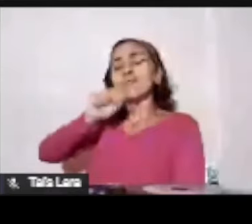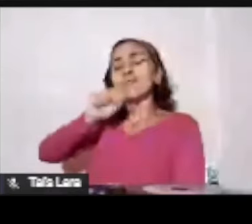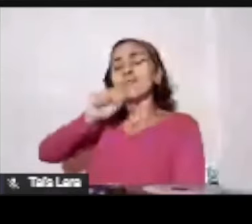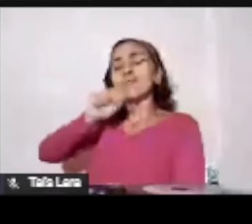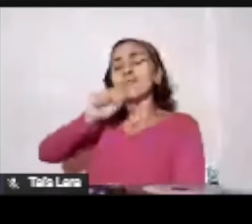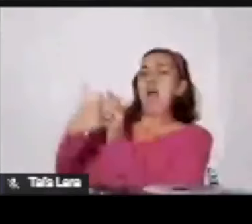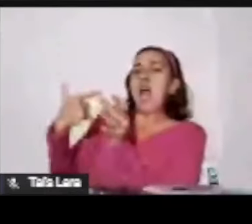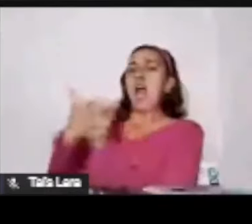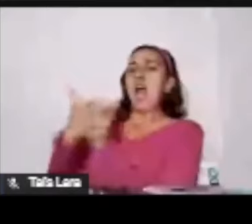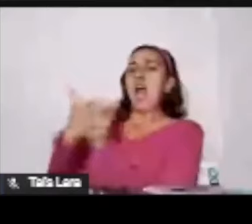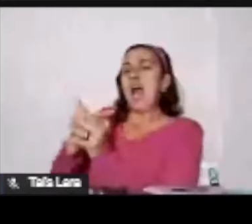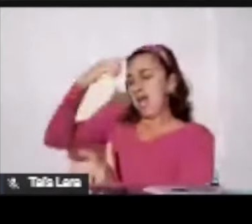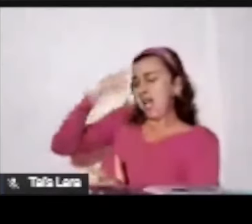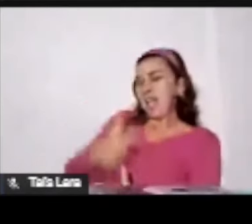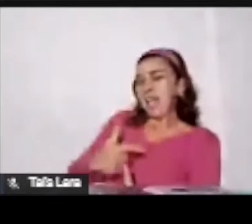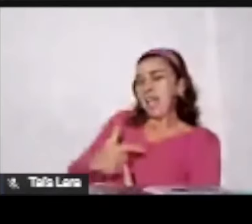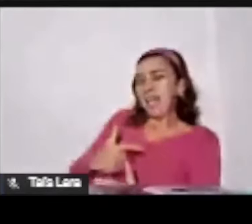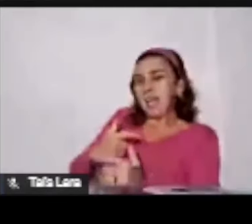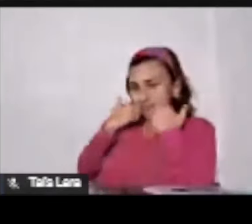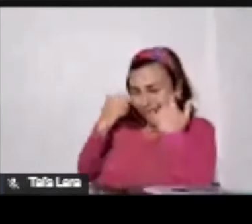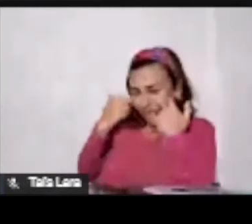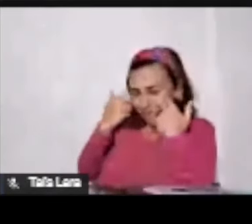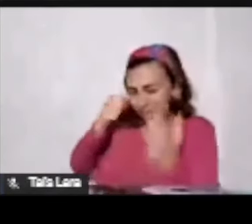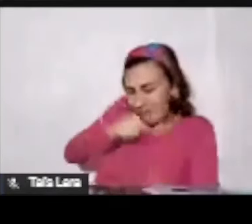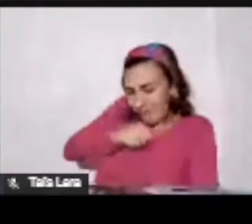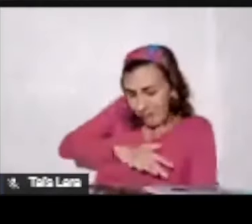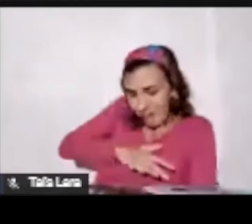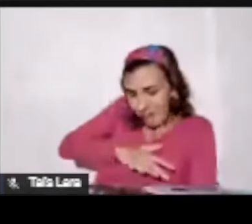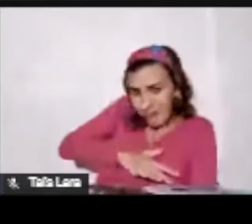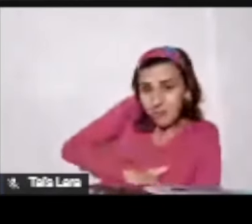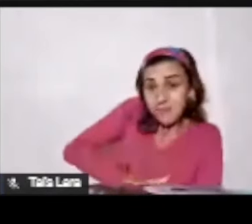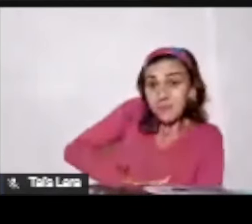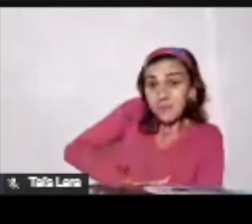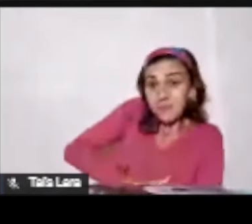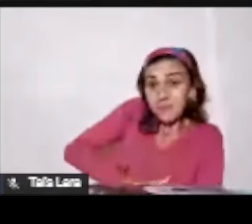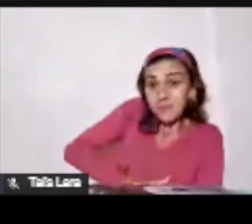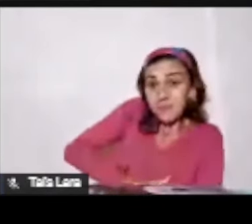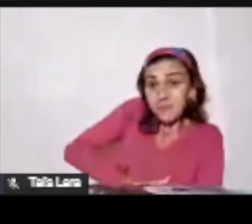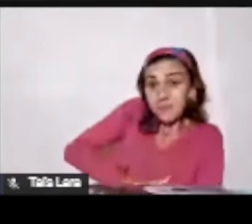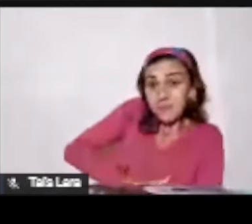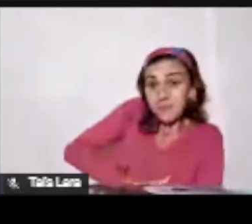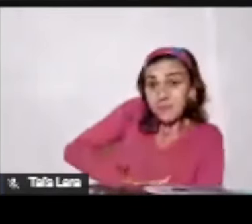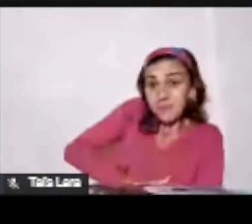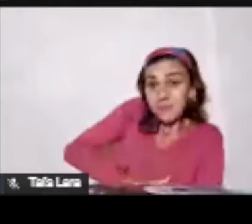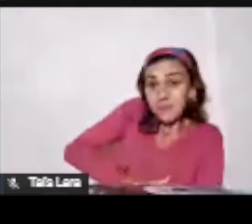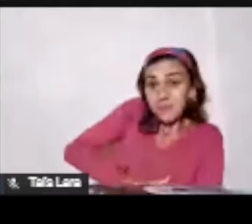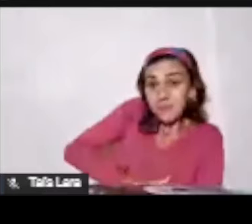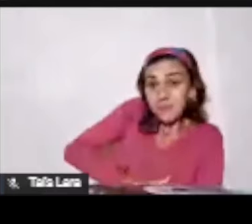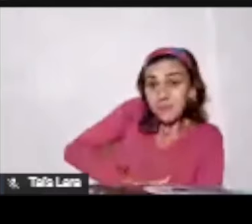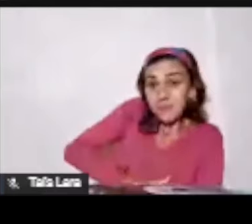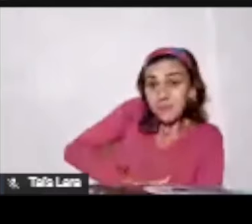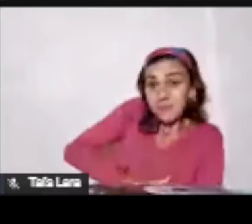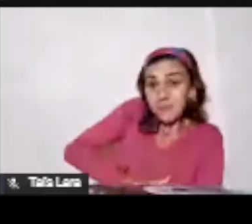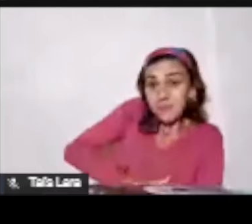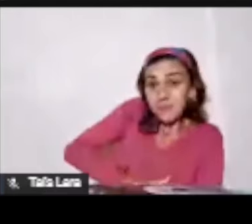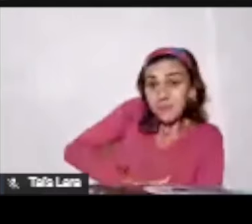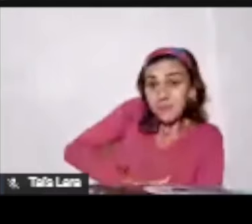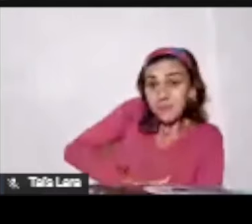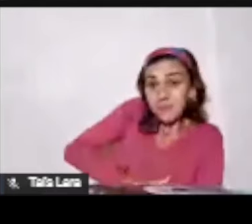também proíbe outros tipos de agressão, não só a agressão física. E esse direito deve ser respeitado